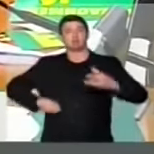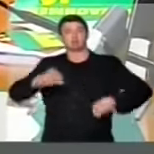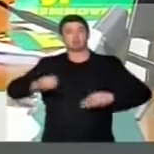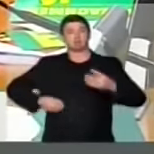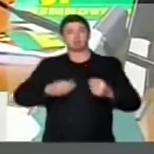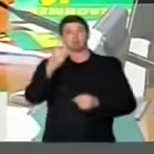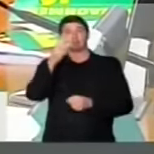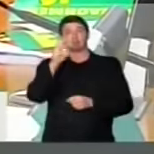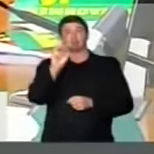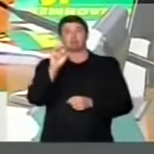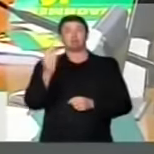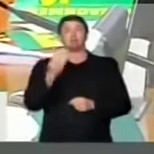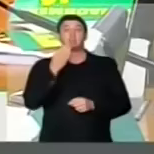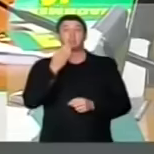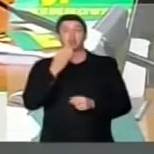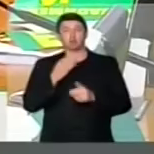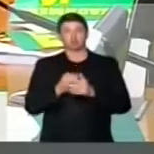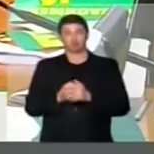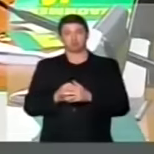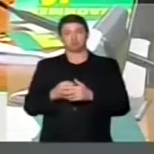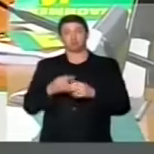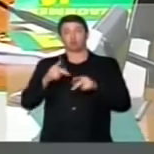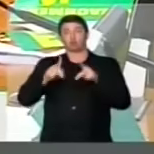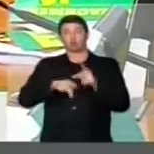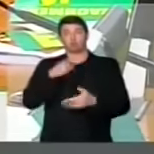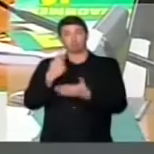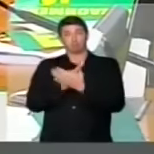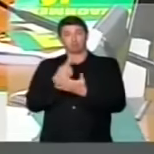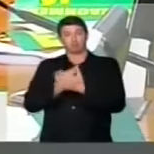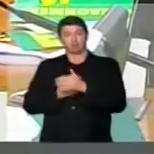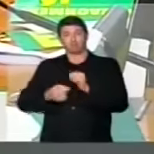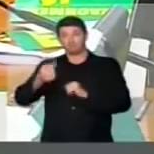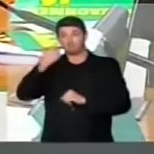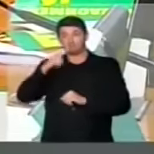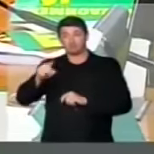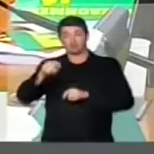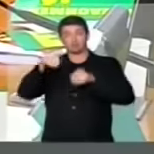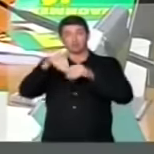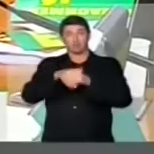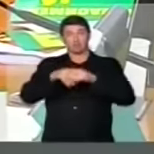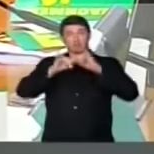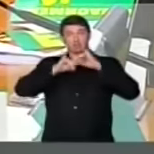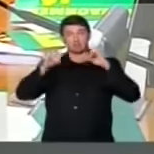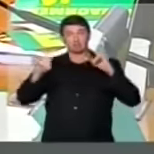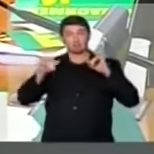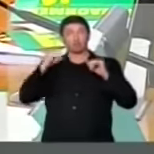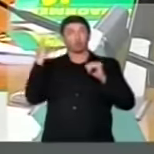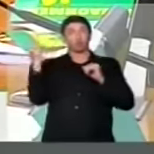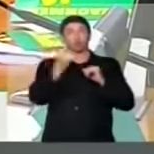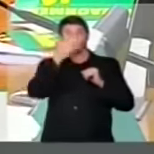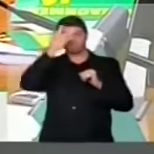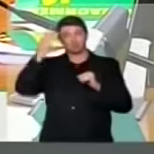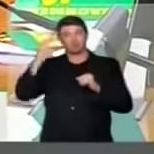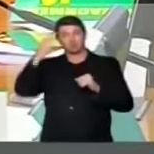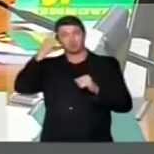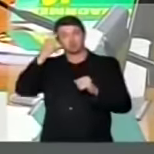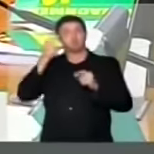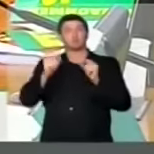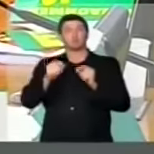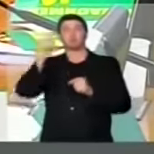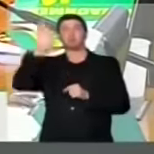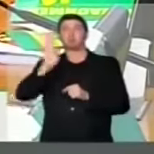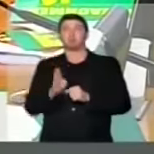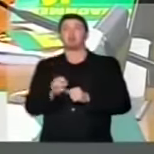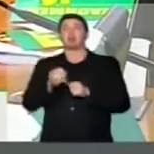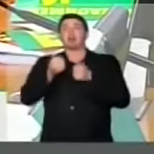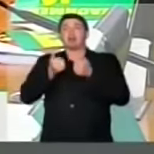30 bilhões, induzindo a erro a população, fraudando as eleições, fazendo com que todos achassem que a situação do Brasil